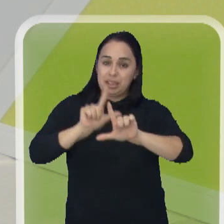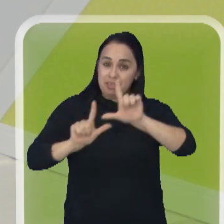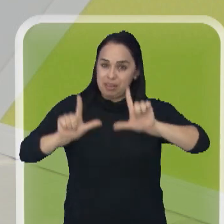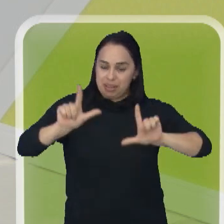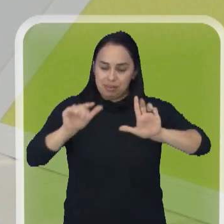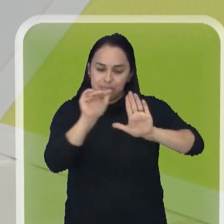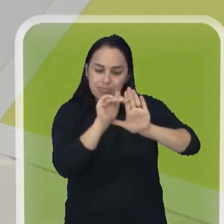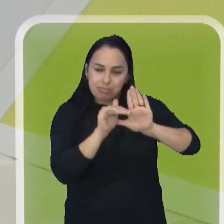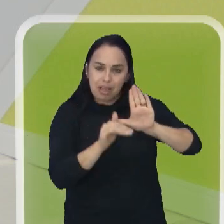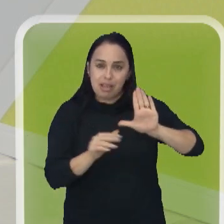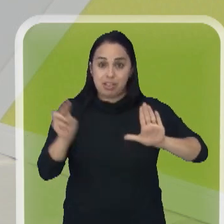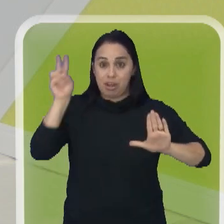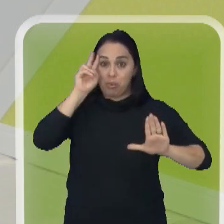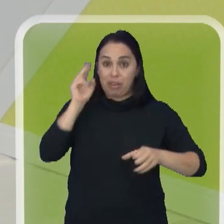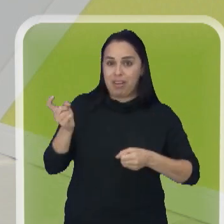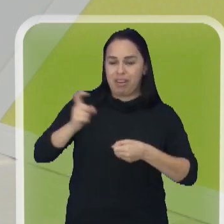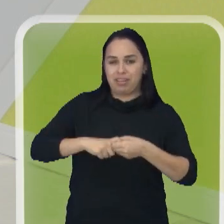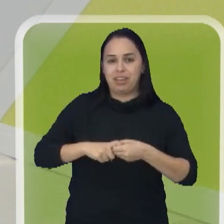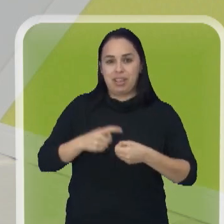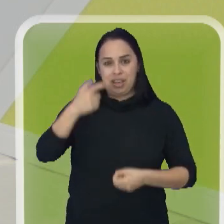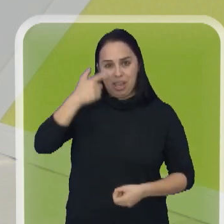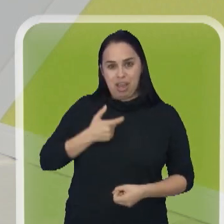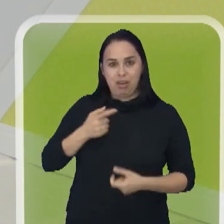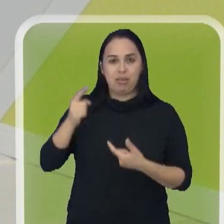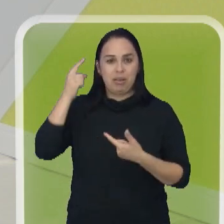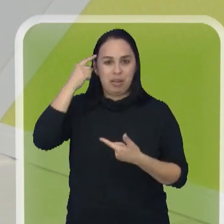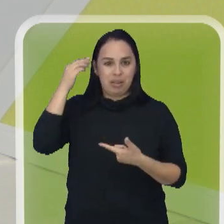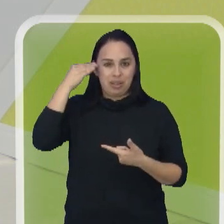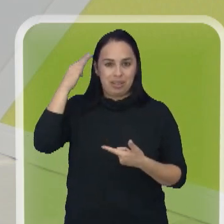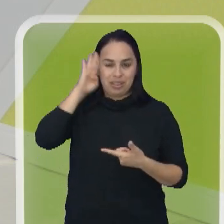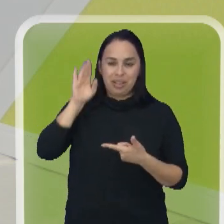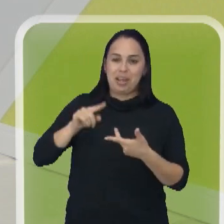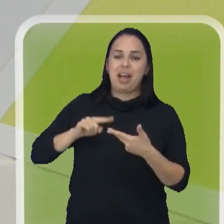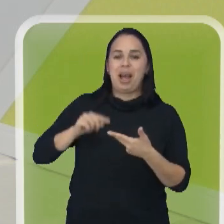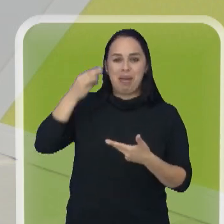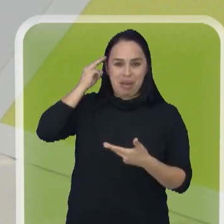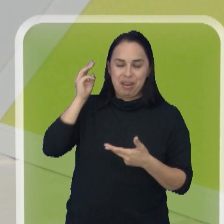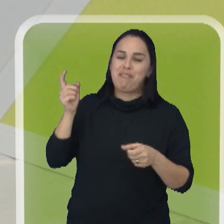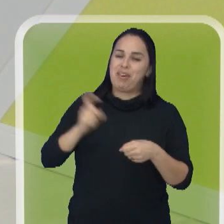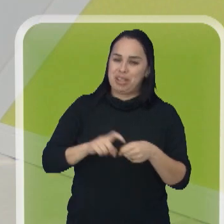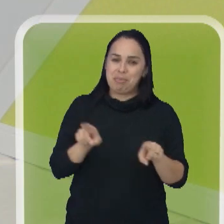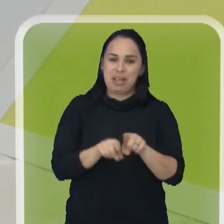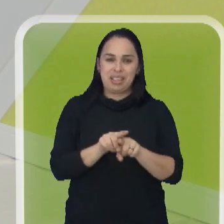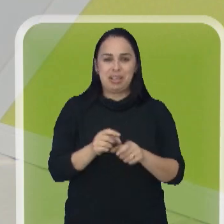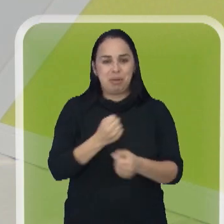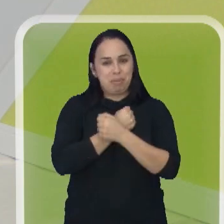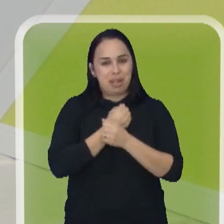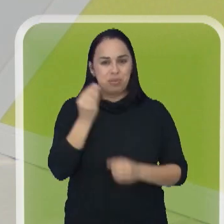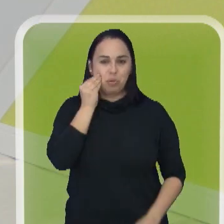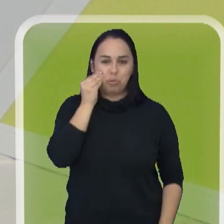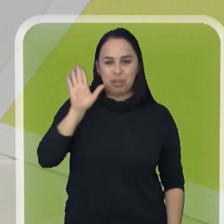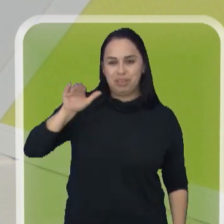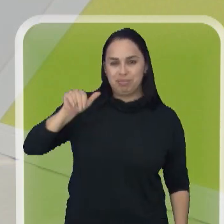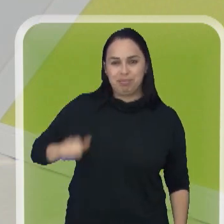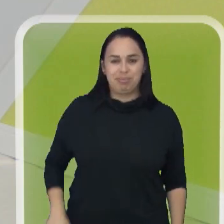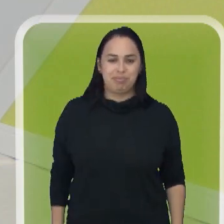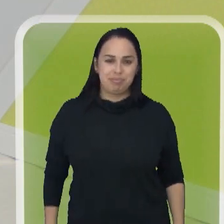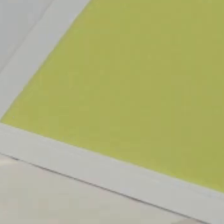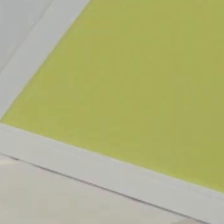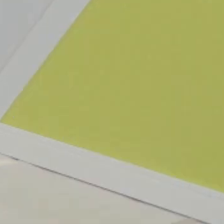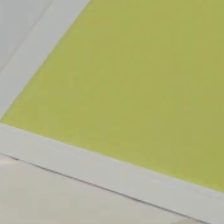Câmara. Segunda-feira a gente tá de volta. Eu volto, Brunão também, Mayrix acho que volta também. Grande abraço, até a próxima. Tchau, tchau.